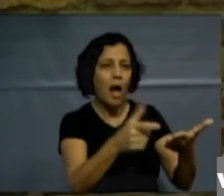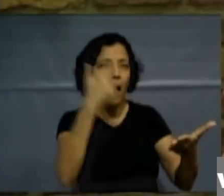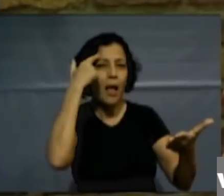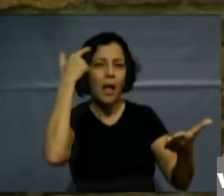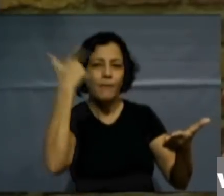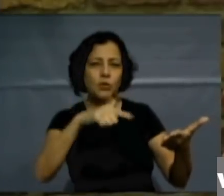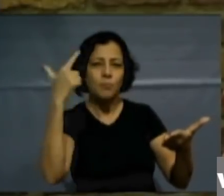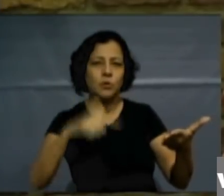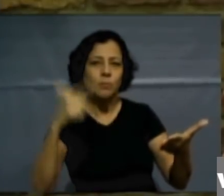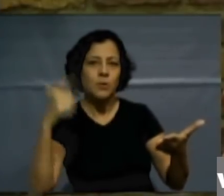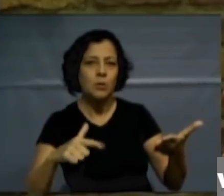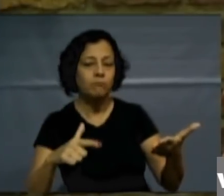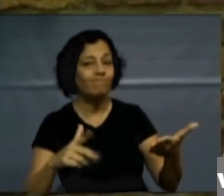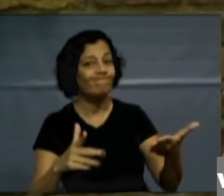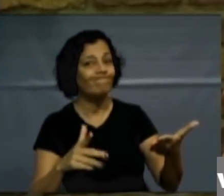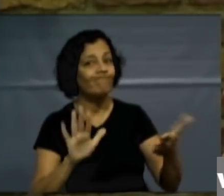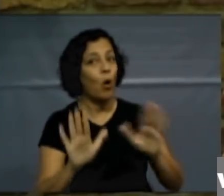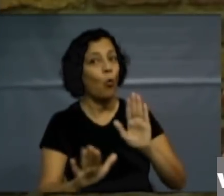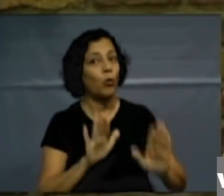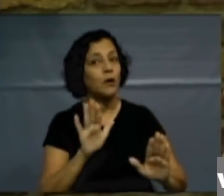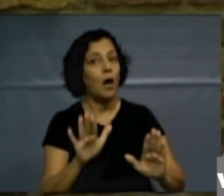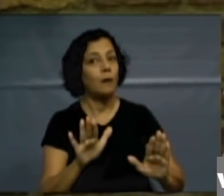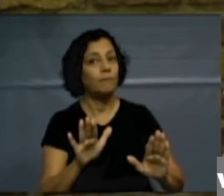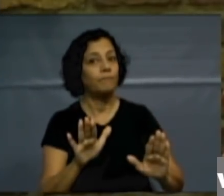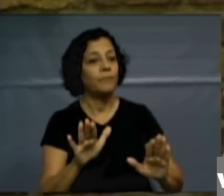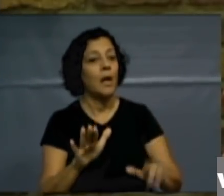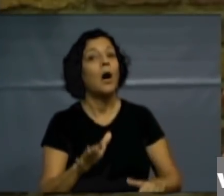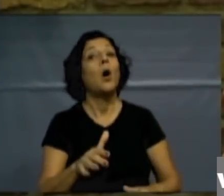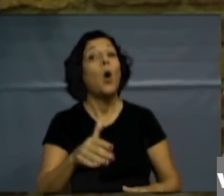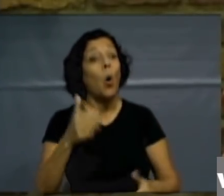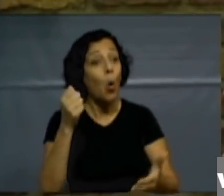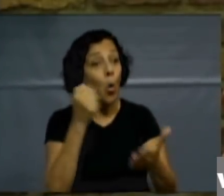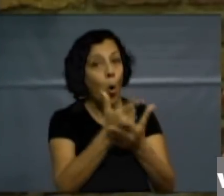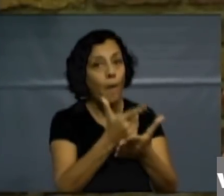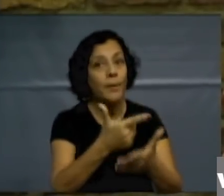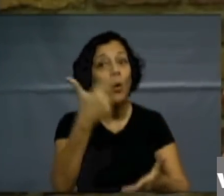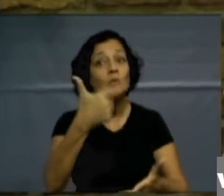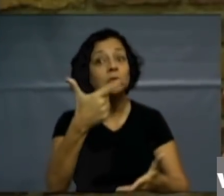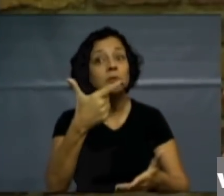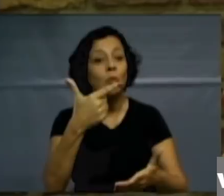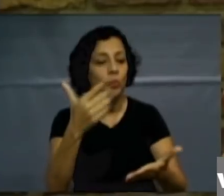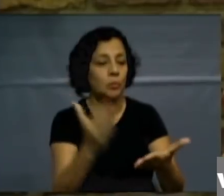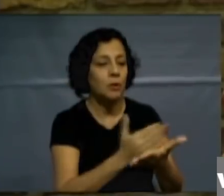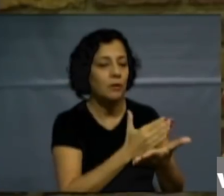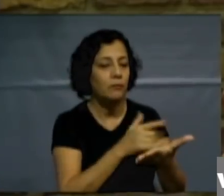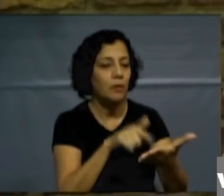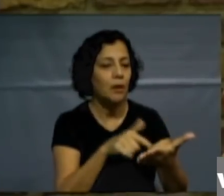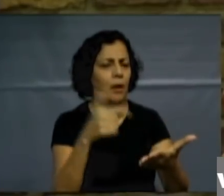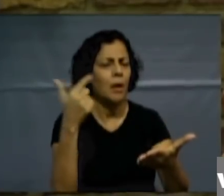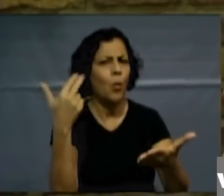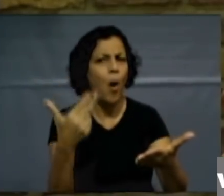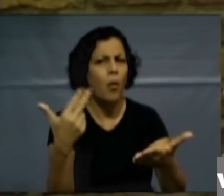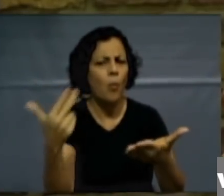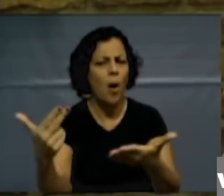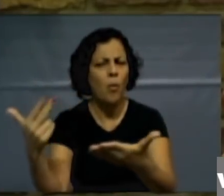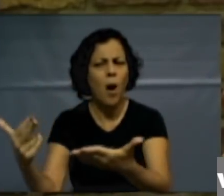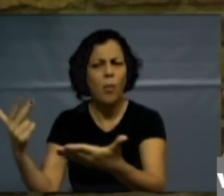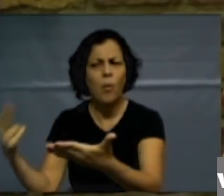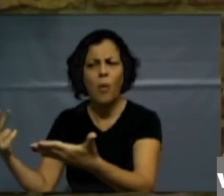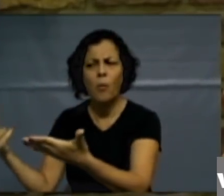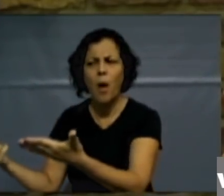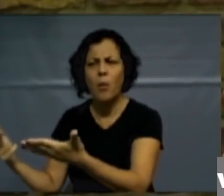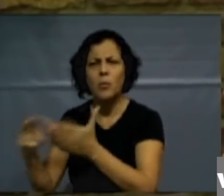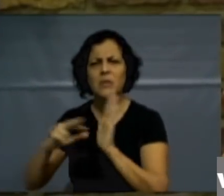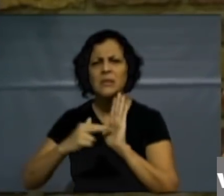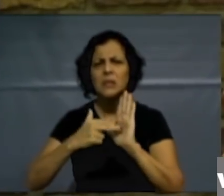um livro de um espírito, lê, tá? Segundo livro. Opa, parece que eu estou lendo o mesmo livro. Terceiro, parece que eu estou lendo o mesmo livro. Opa, acende o sinal